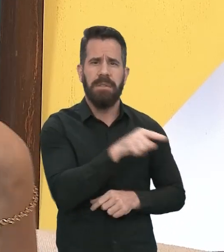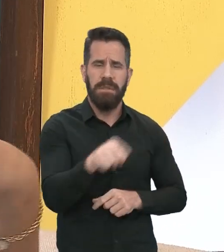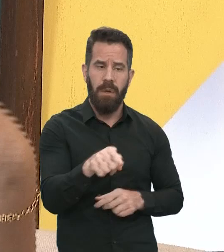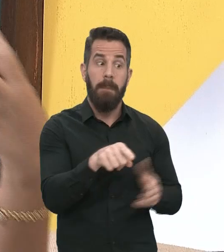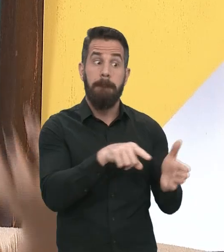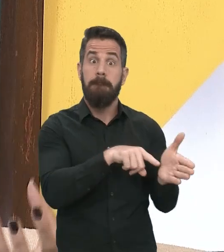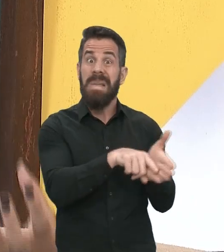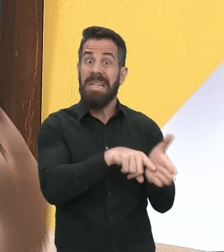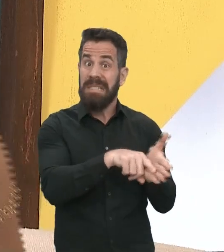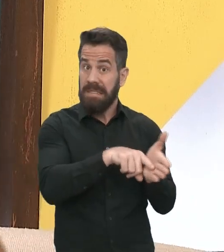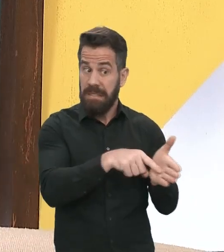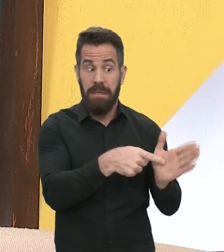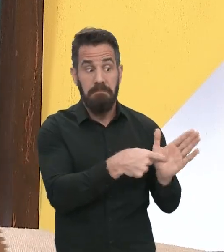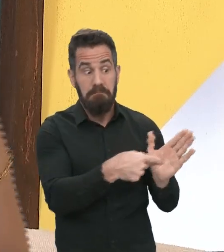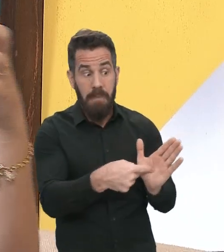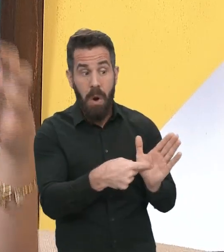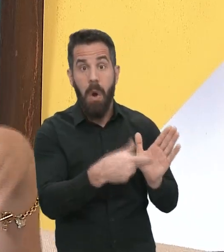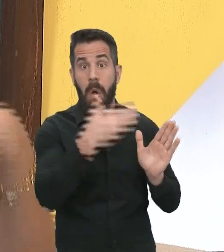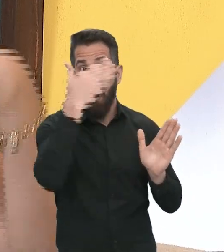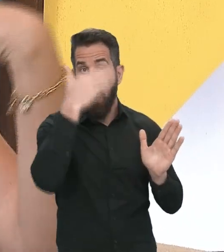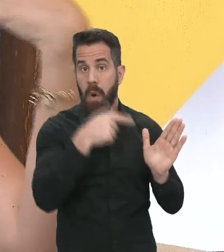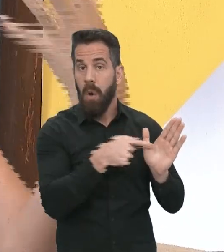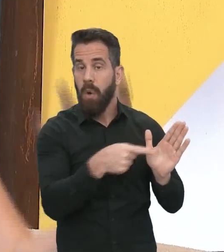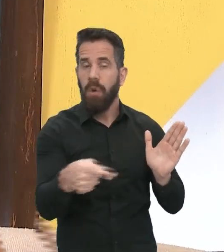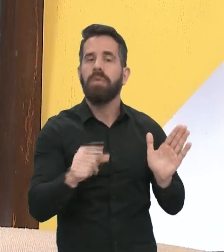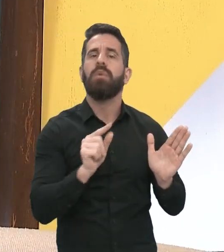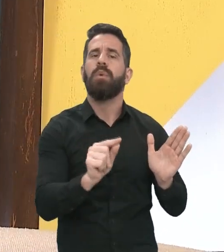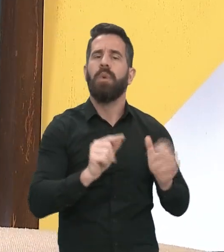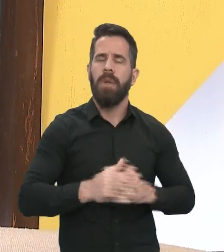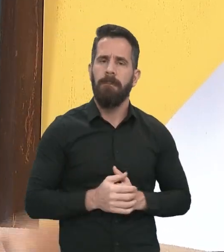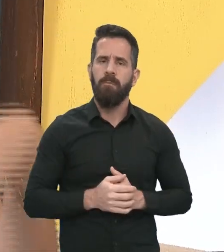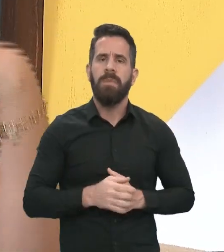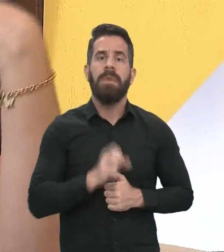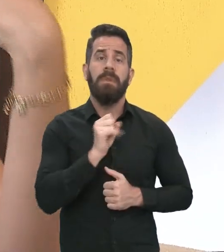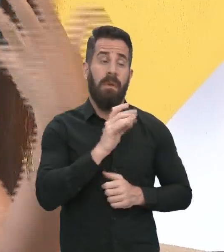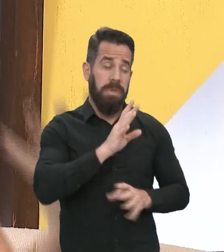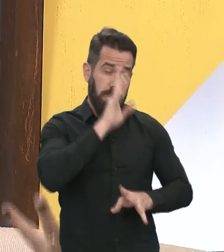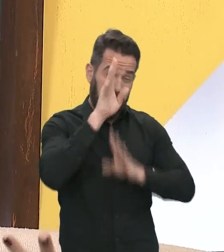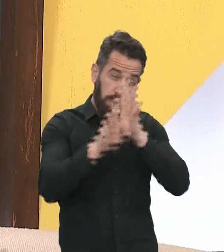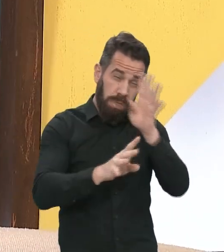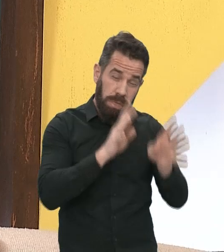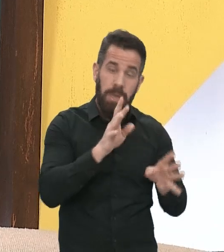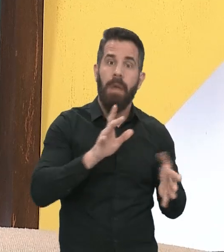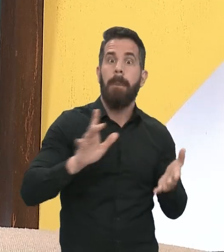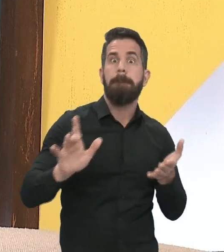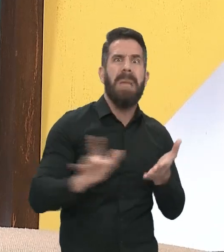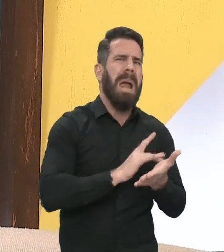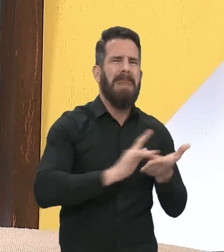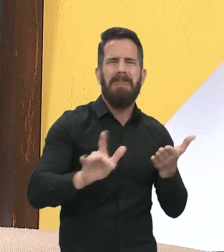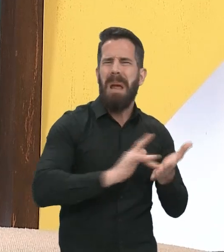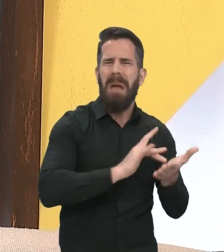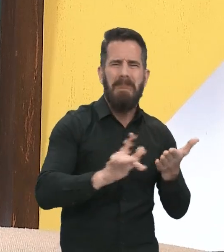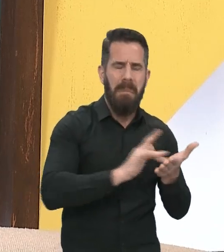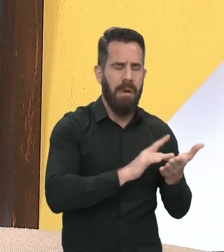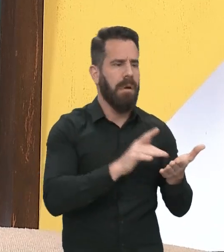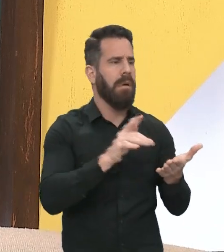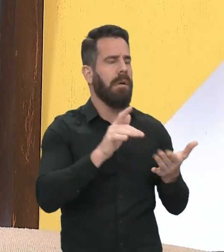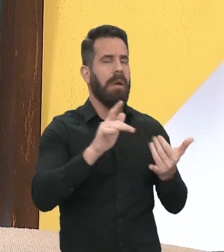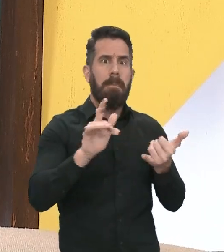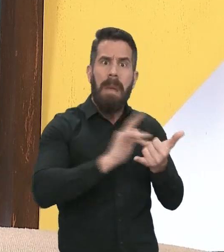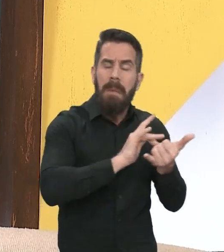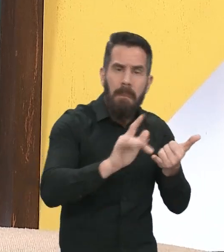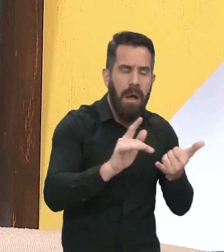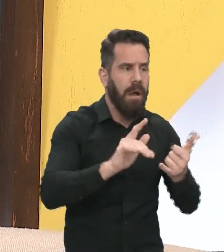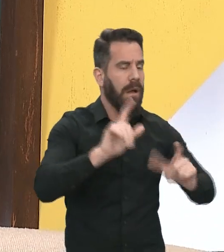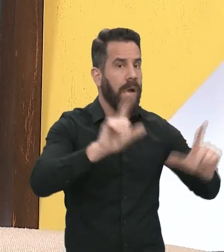pra gente, que existem algumas relações entre esse uso indiscriminado, esse uso excessivo e a dificuldade depois da criança